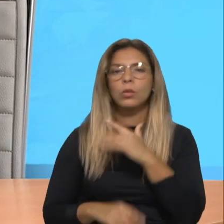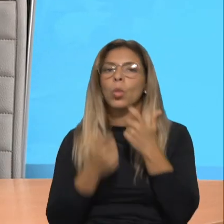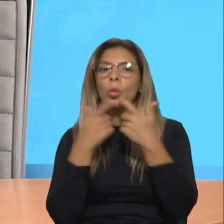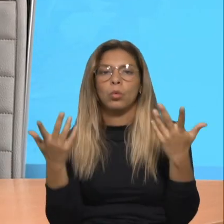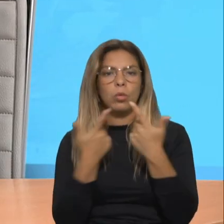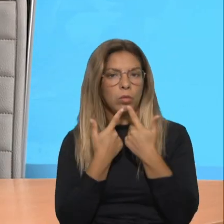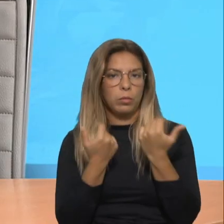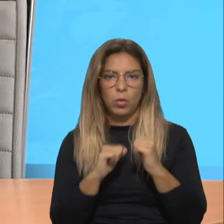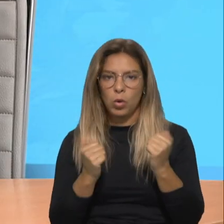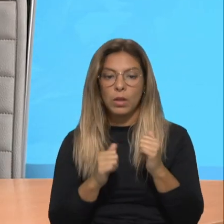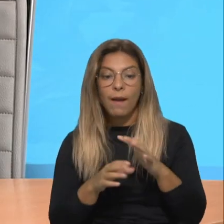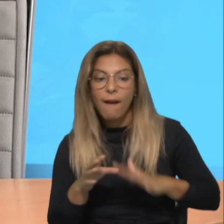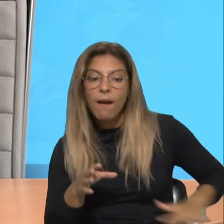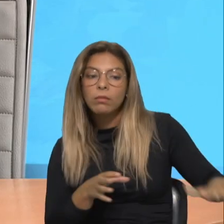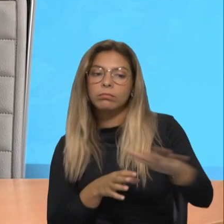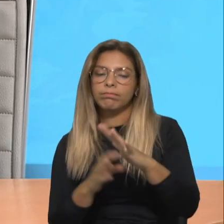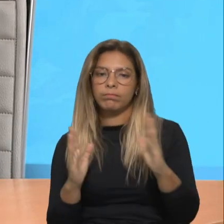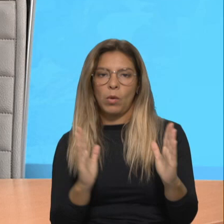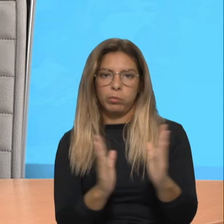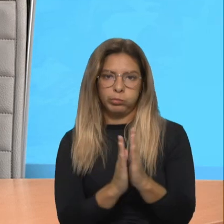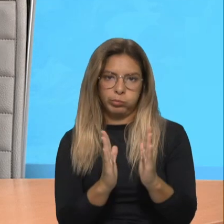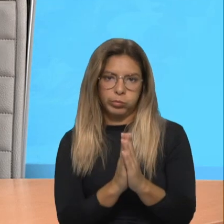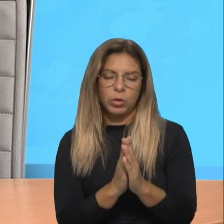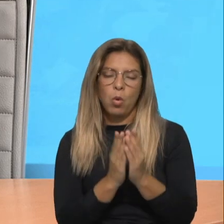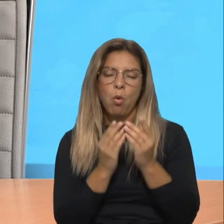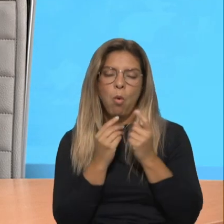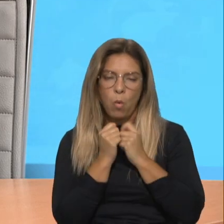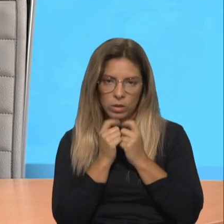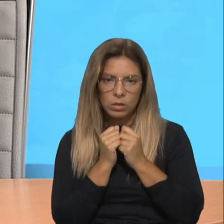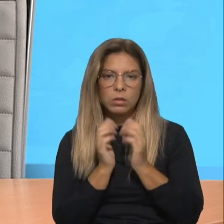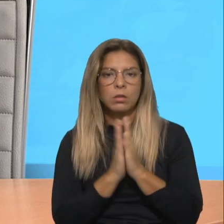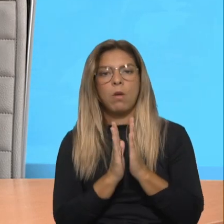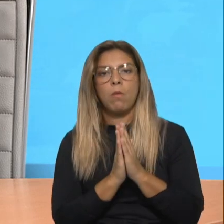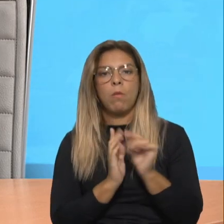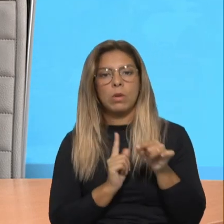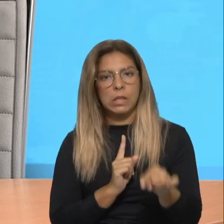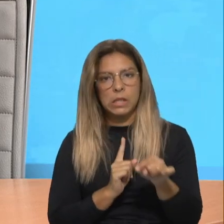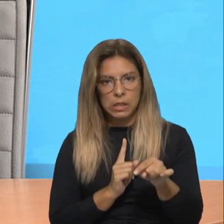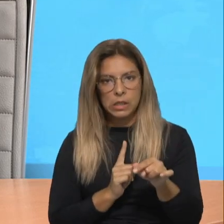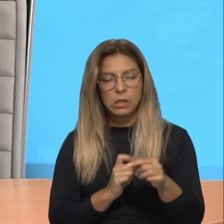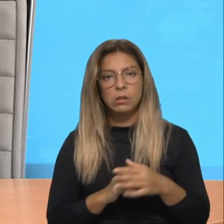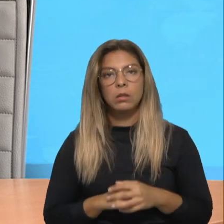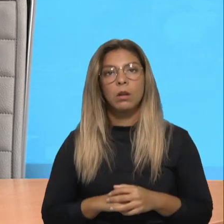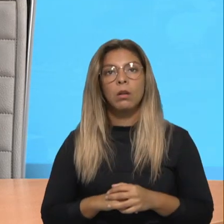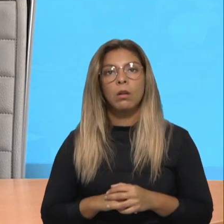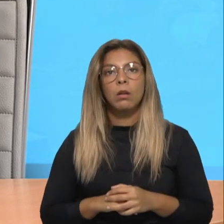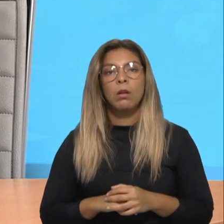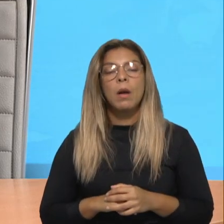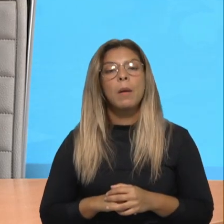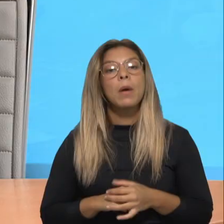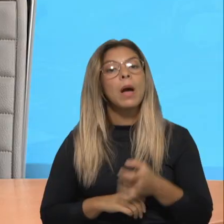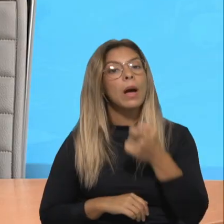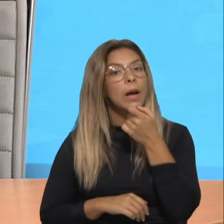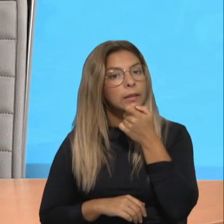um ambiente litúrgico, um ambiente de oração, não é? É um ambiente de oração. E, na realidade, a música litúrgica, só quando ela contribui para que a